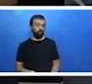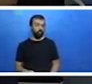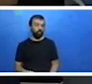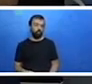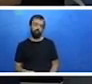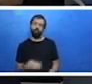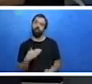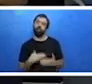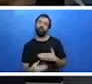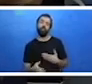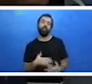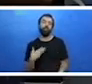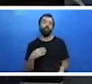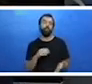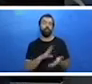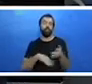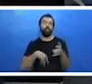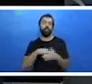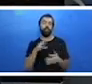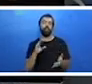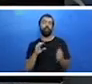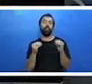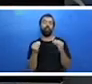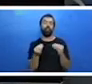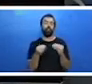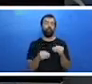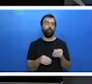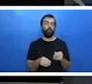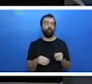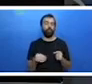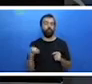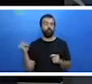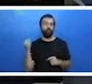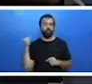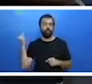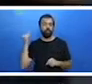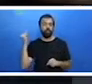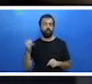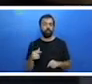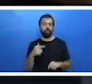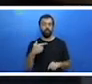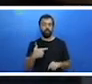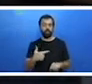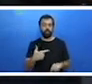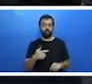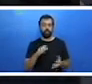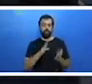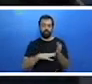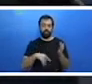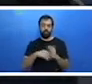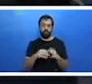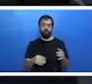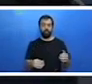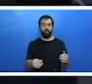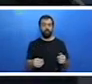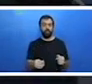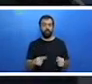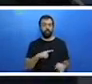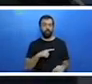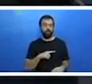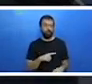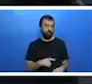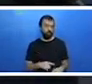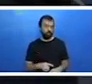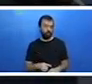eu posso pintar assim. Importante é que tenham 7. Aqui, eu quero 50